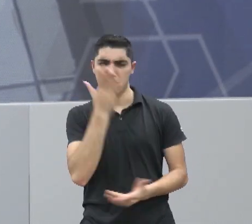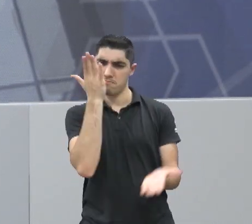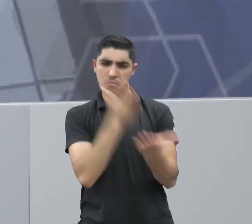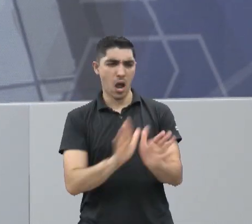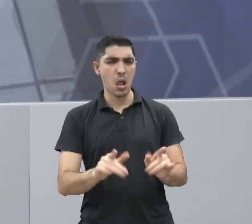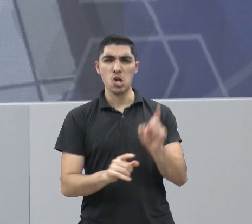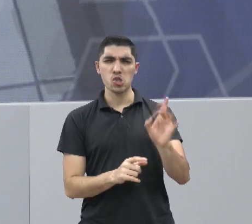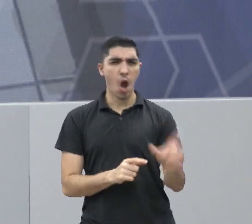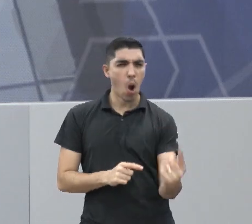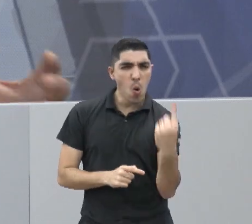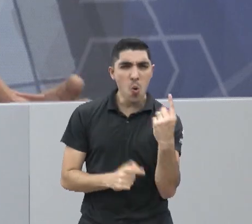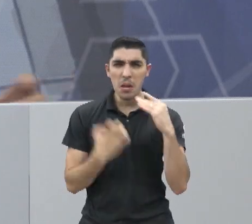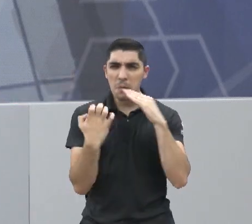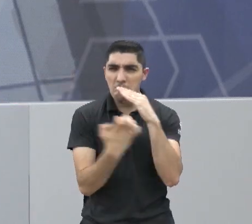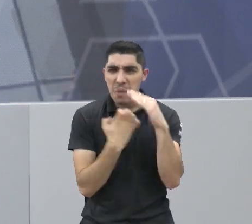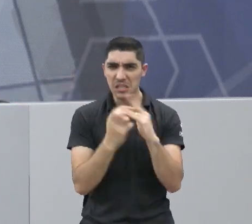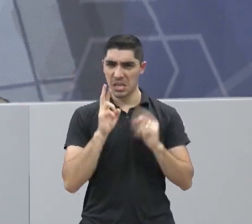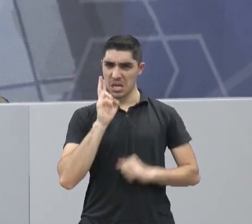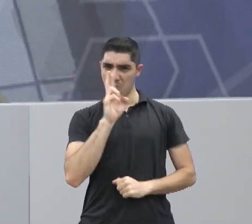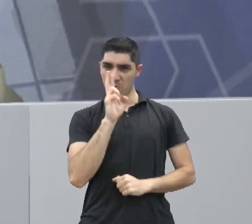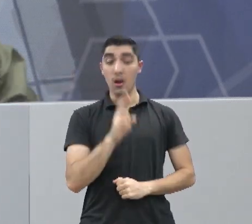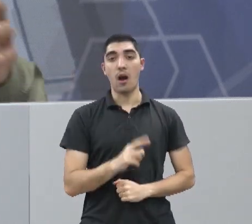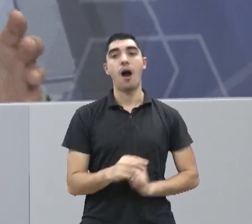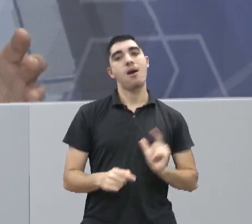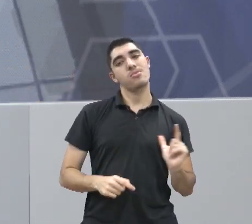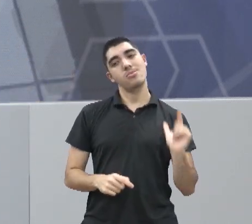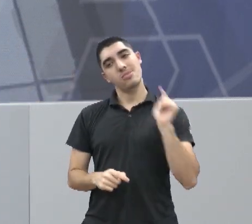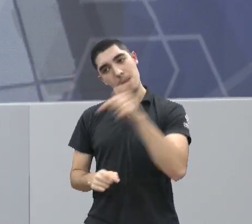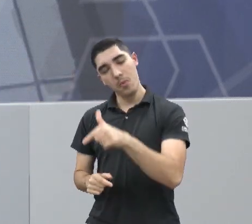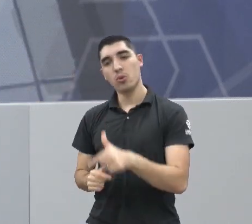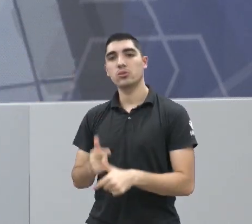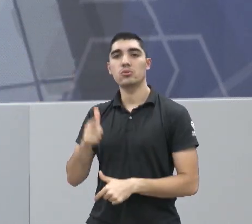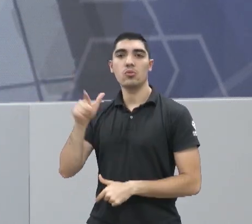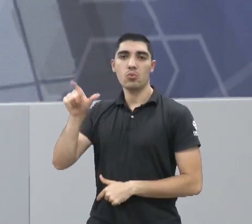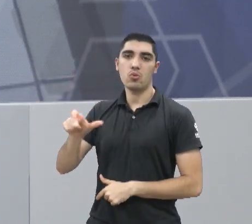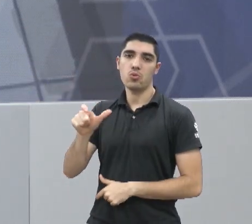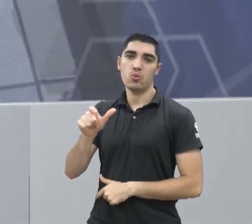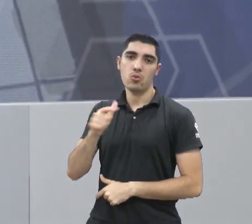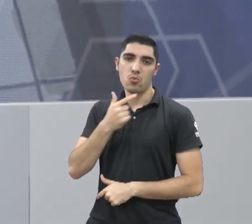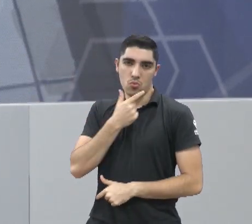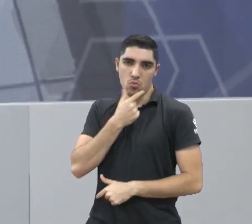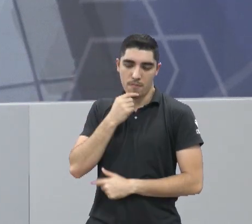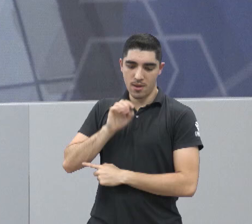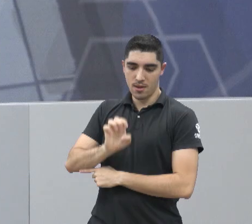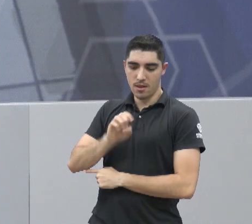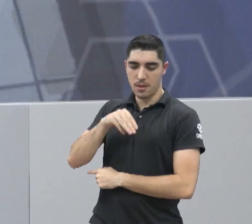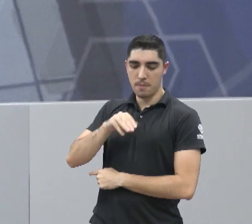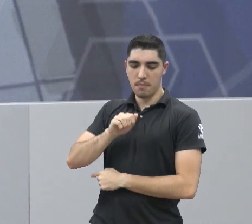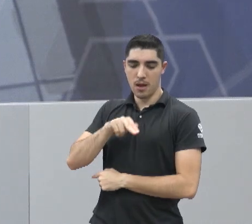e naturalmente que o Emanuel teve que preparar todo esse terreno, por isso que o Emanuel não fez, mas o Cury